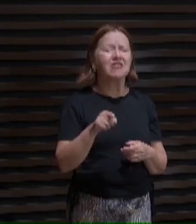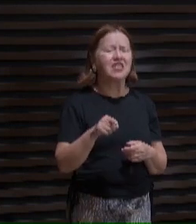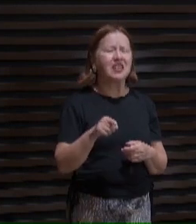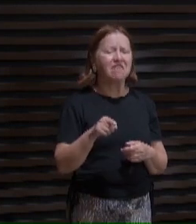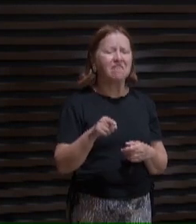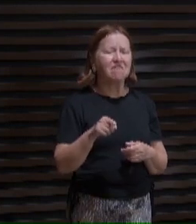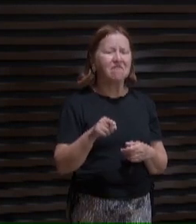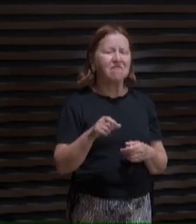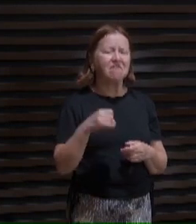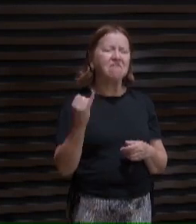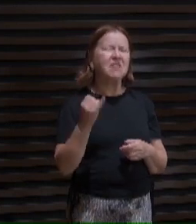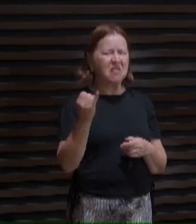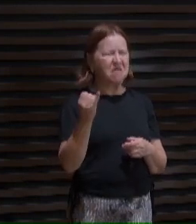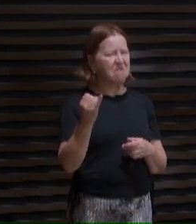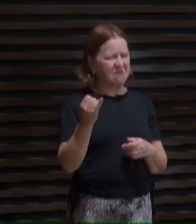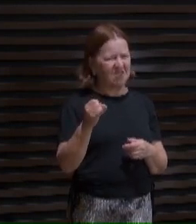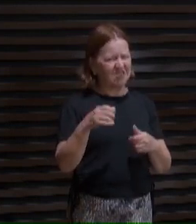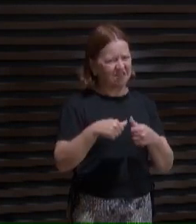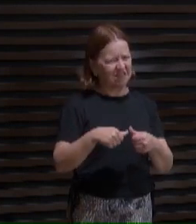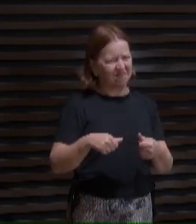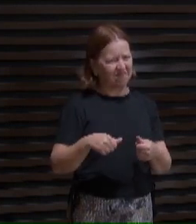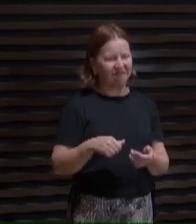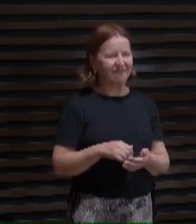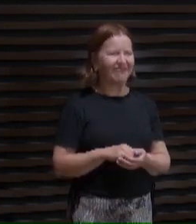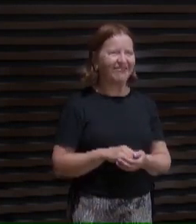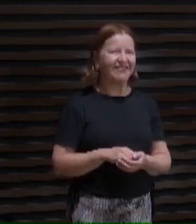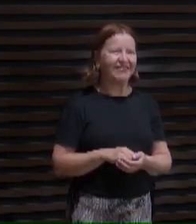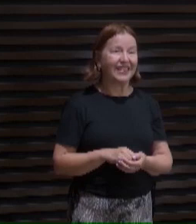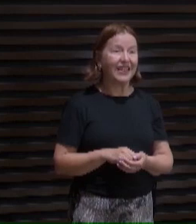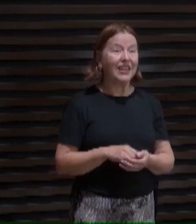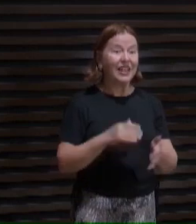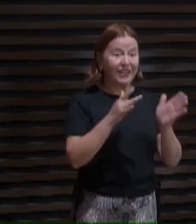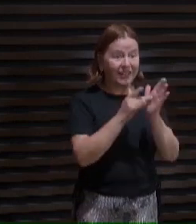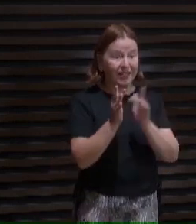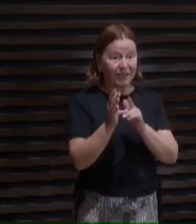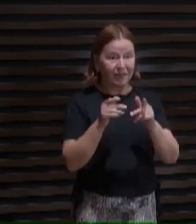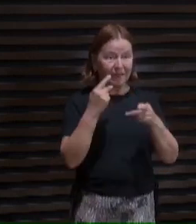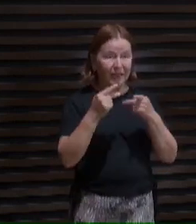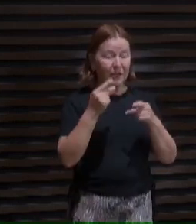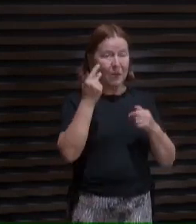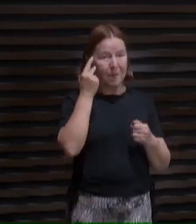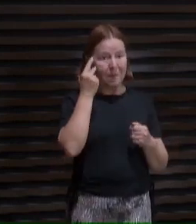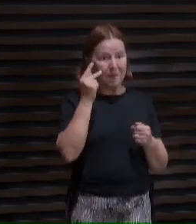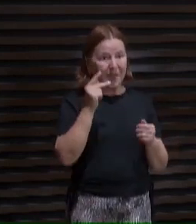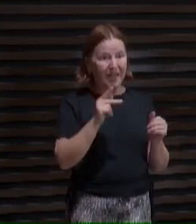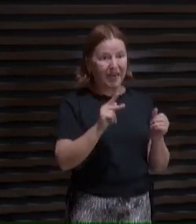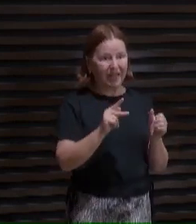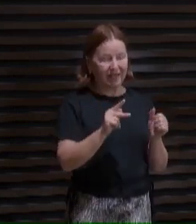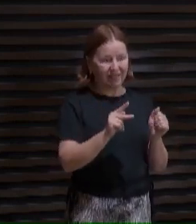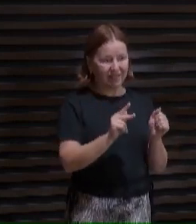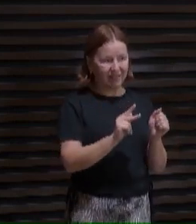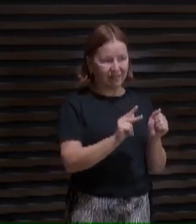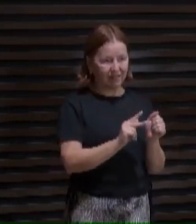que te importa? Jesus estava falando isso para Pedro, por causa vamos ver o versículo 22.